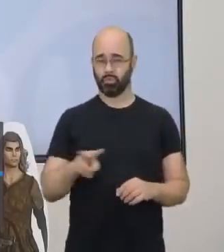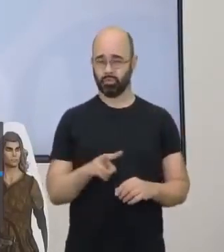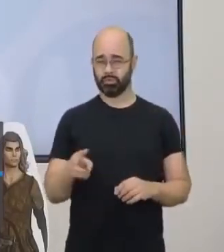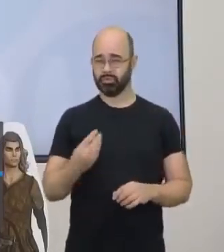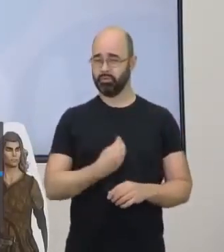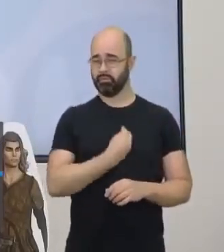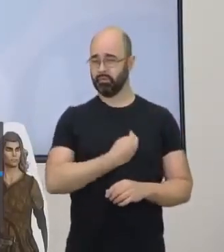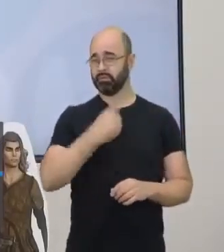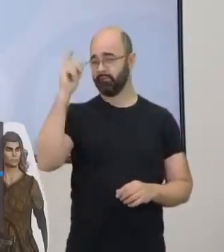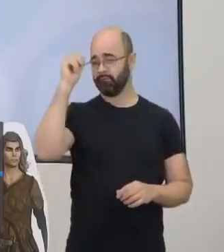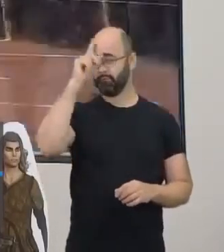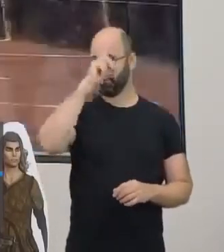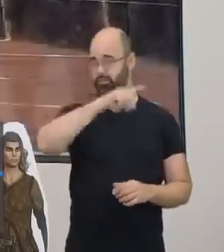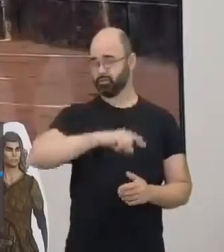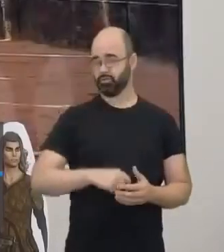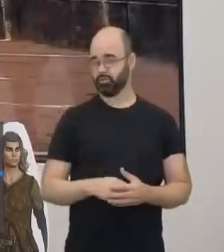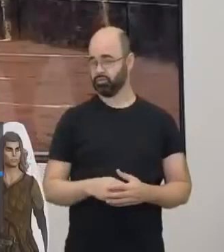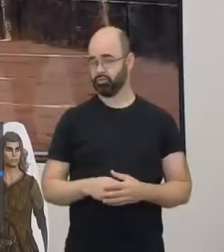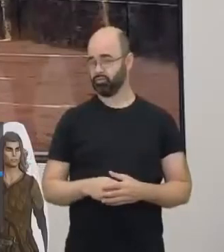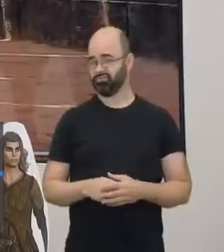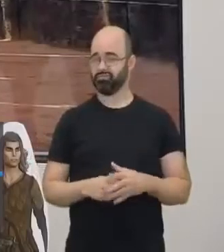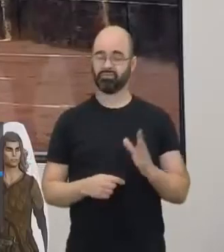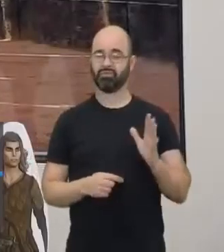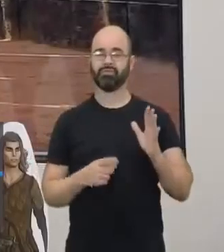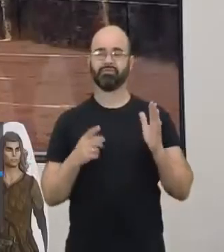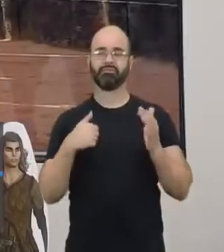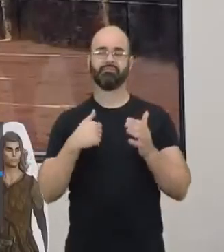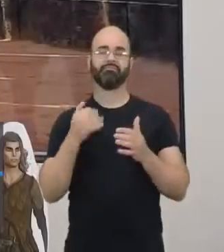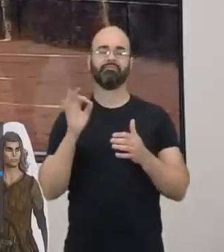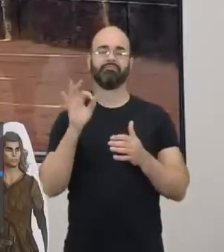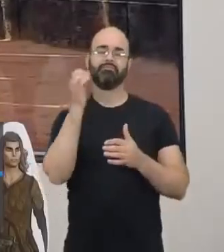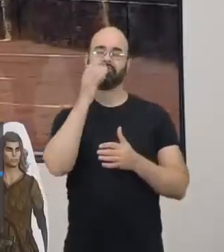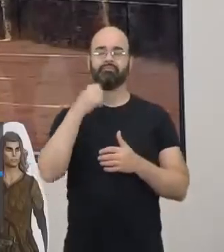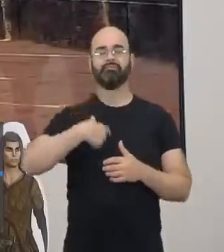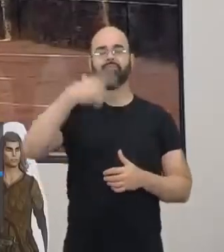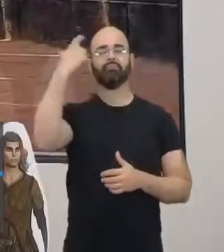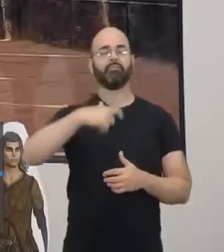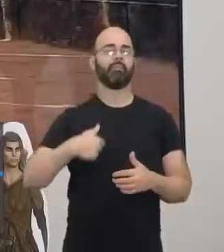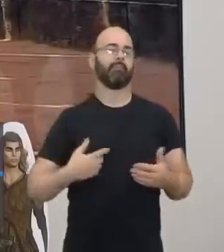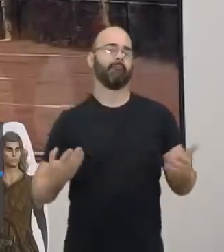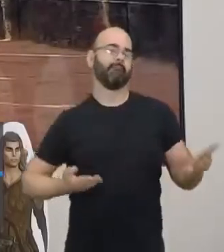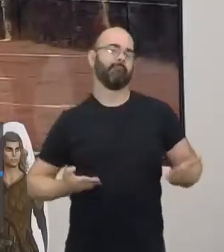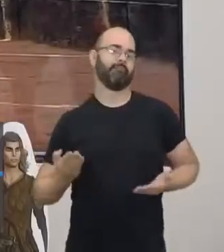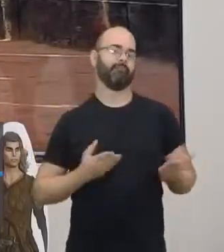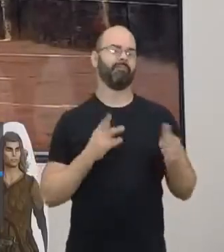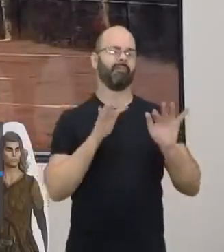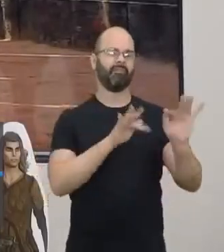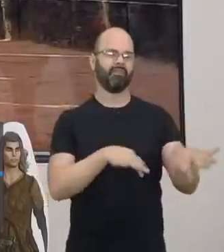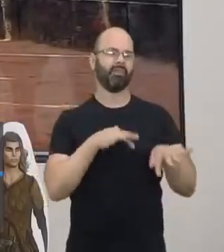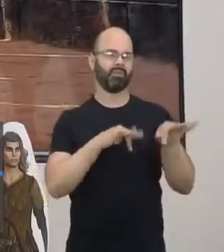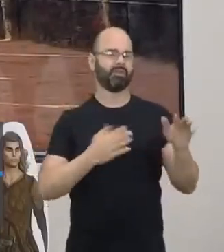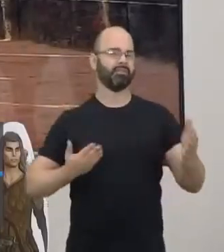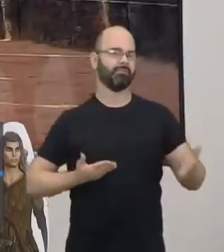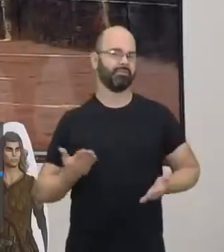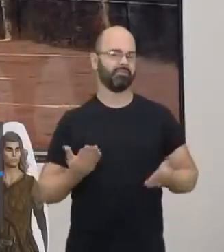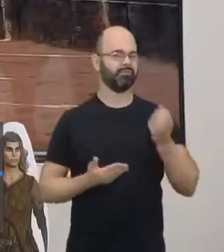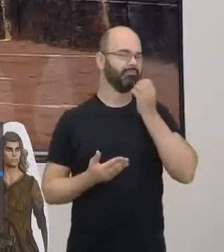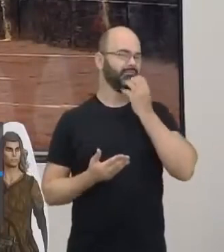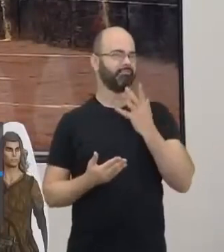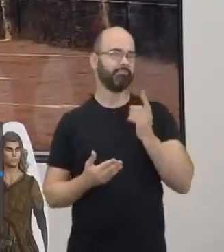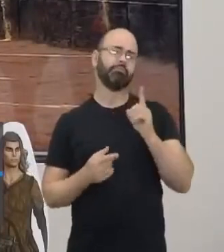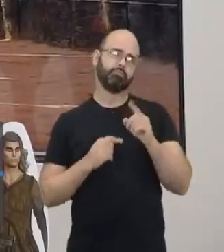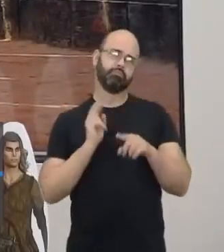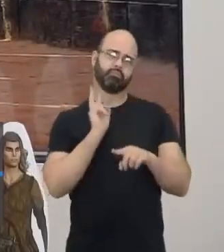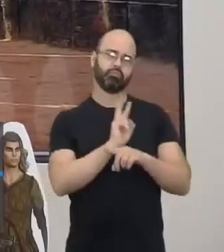né? Não é uma vantagem, por exemplo, ser um servo também no feudalismo. Você tem ali uma certa